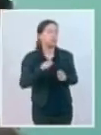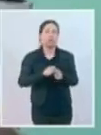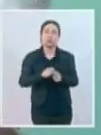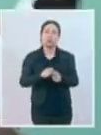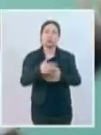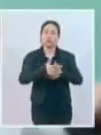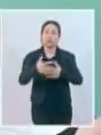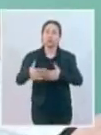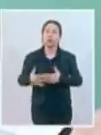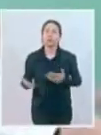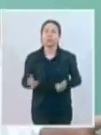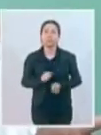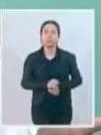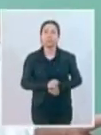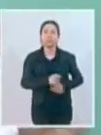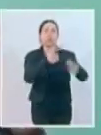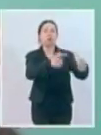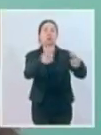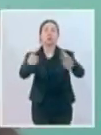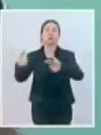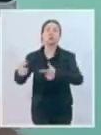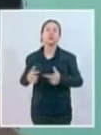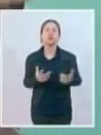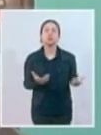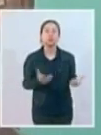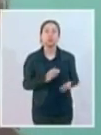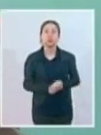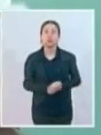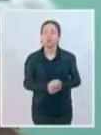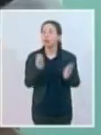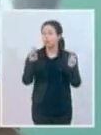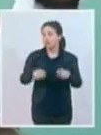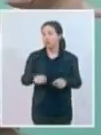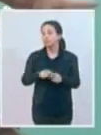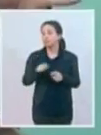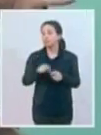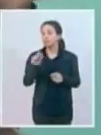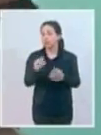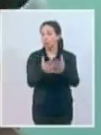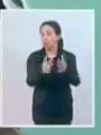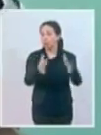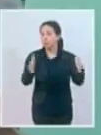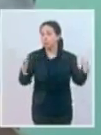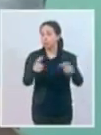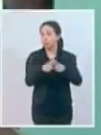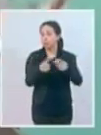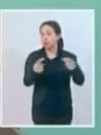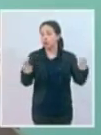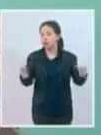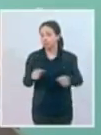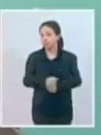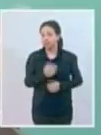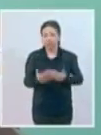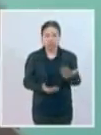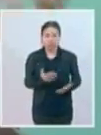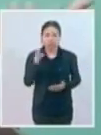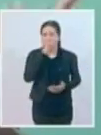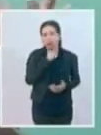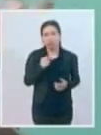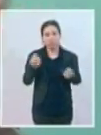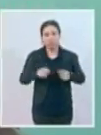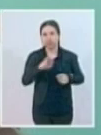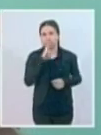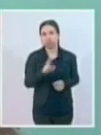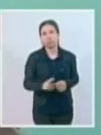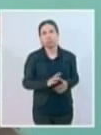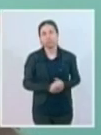ou quais as clínicas fazem esses exames, o que poderia ser feito para ampliar esse atendimento, agilizar esses